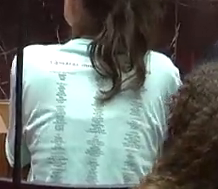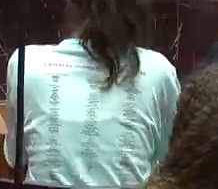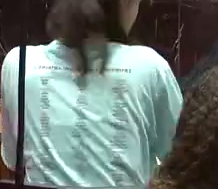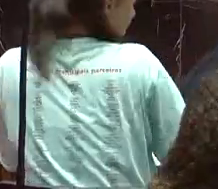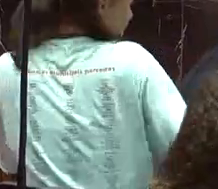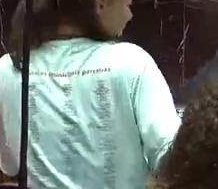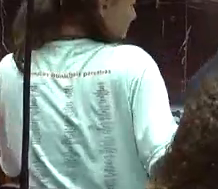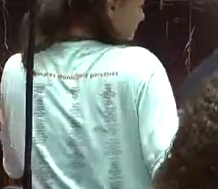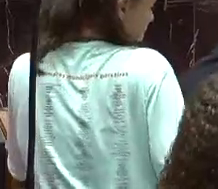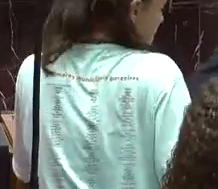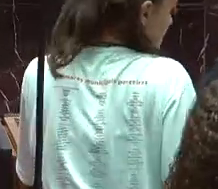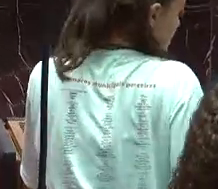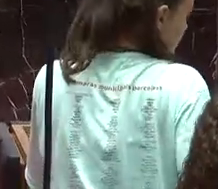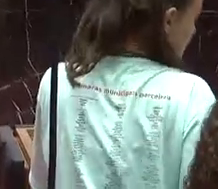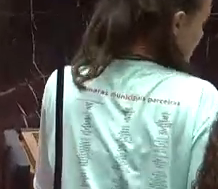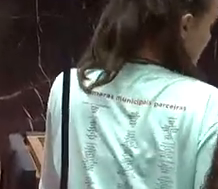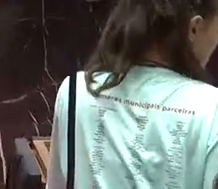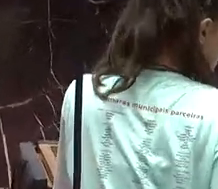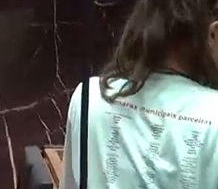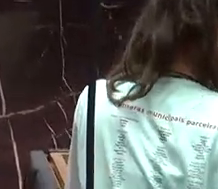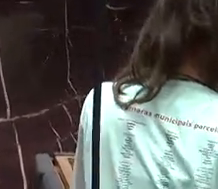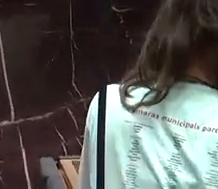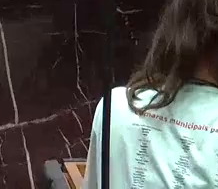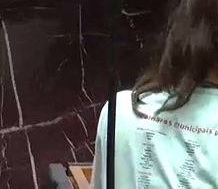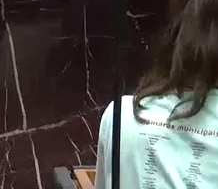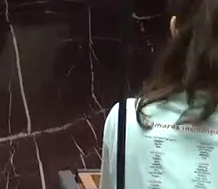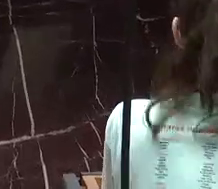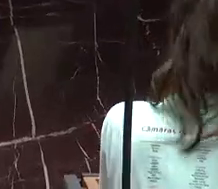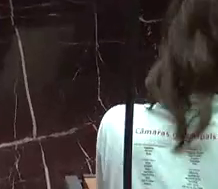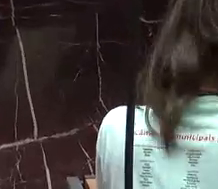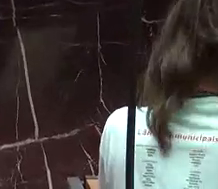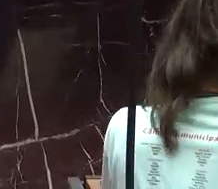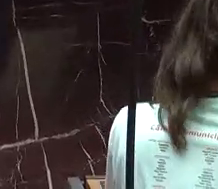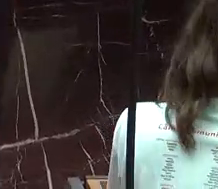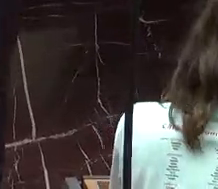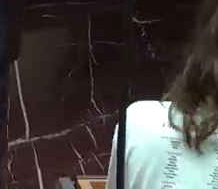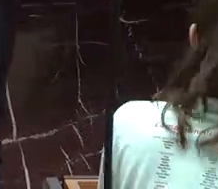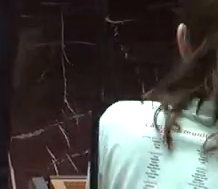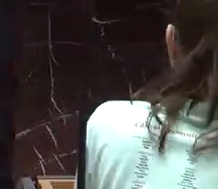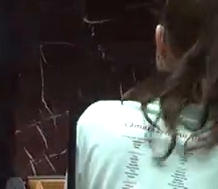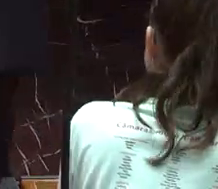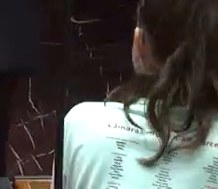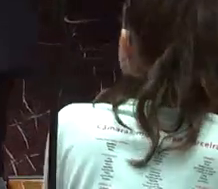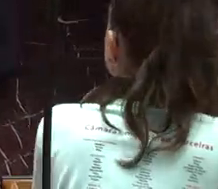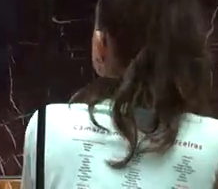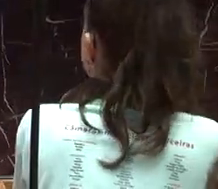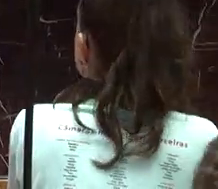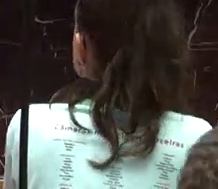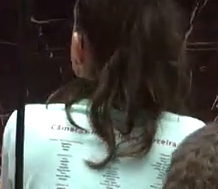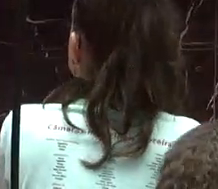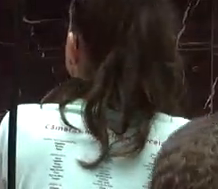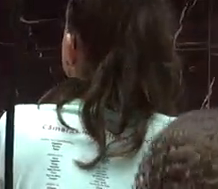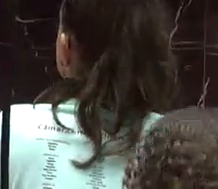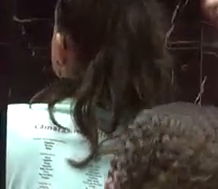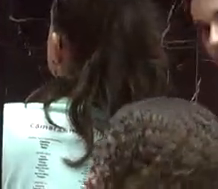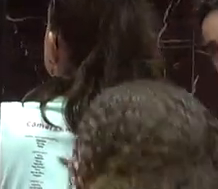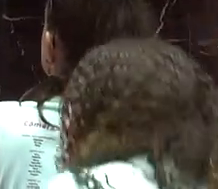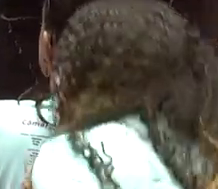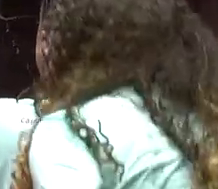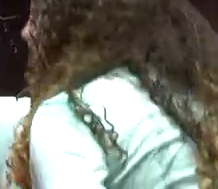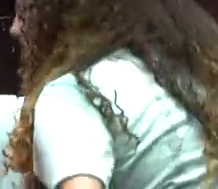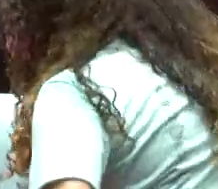é a votação está previsto para acontecer a partir de 1:30 da tarde e um